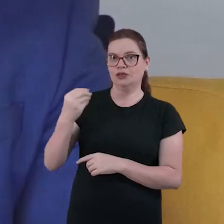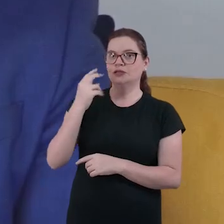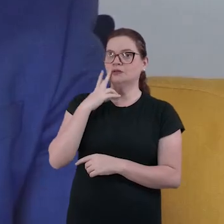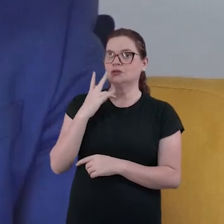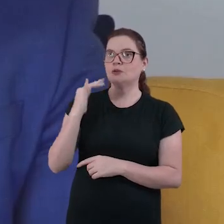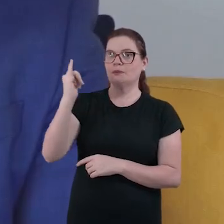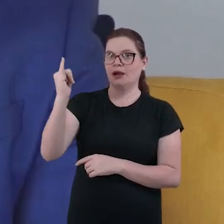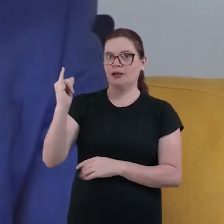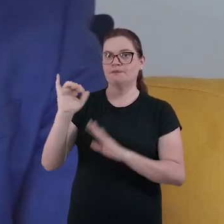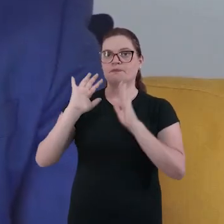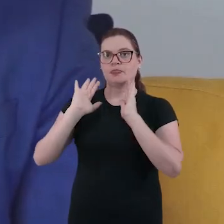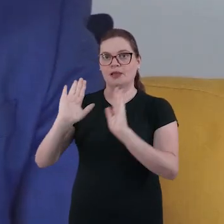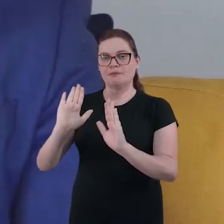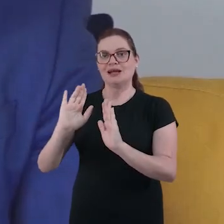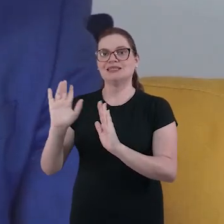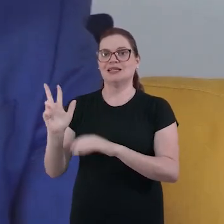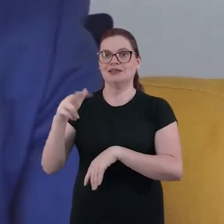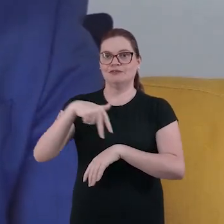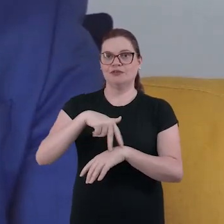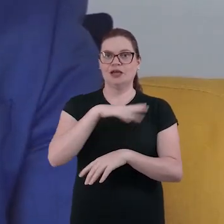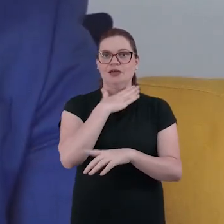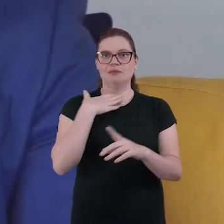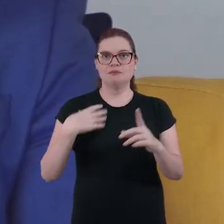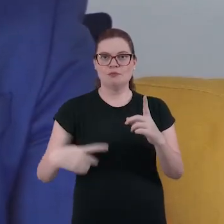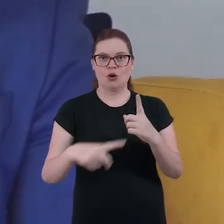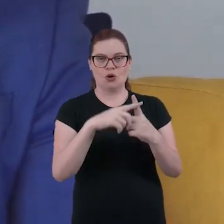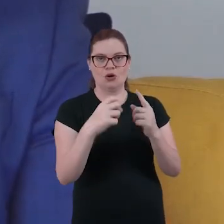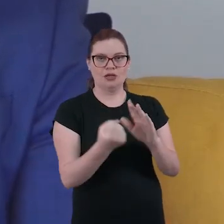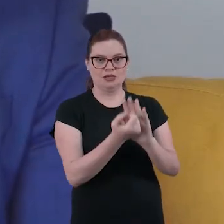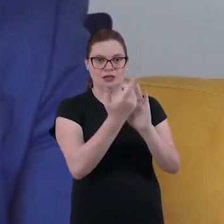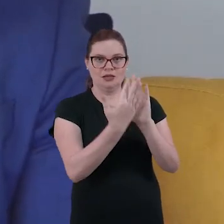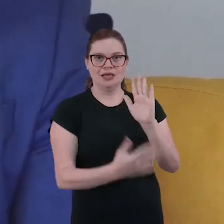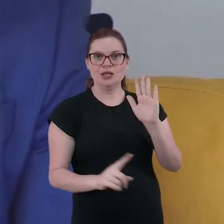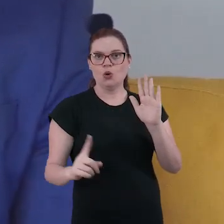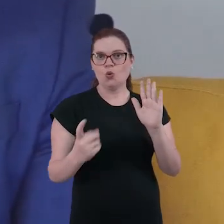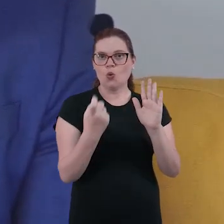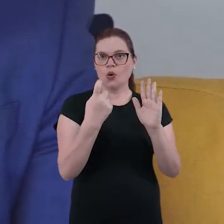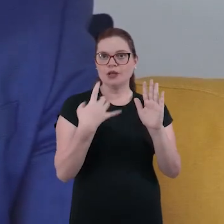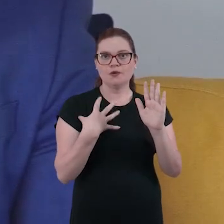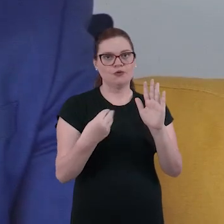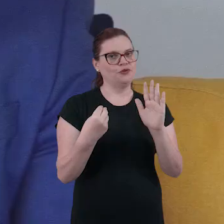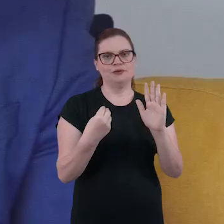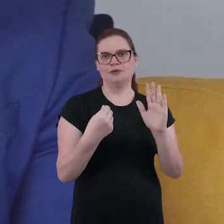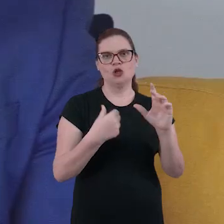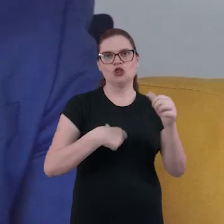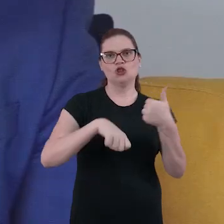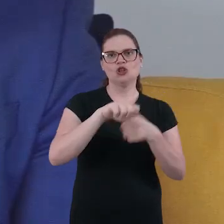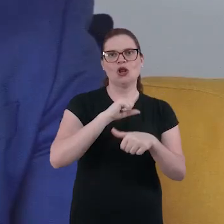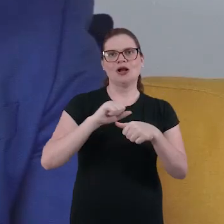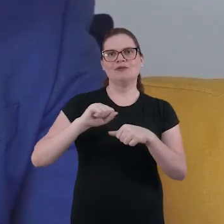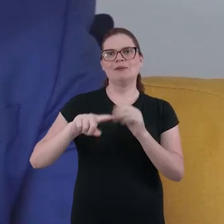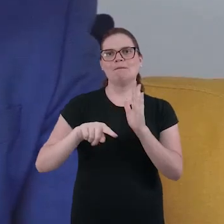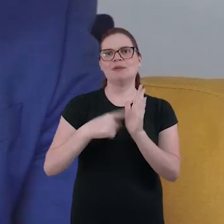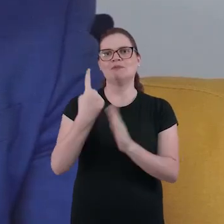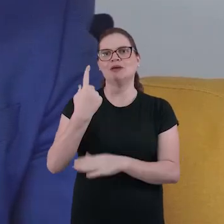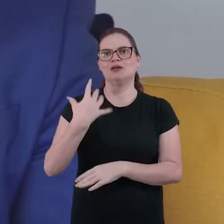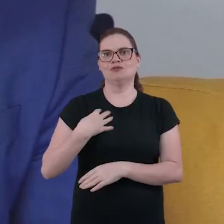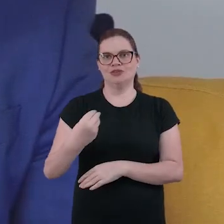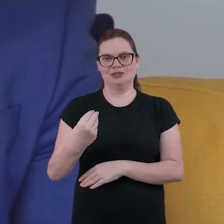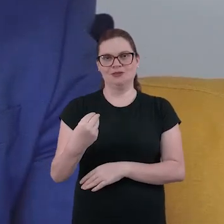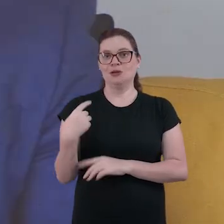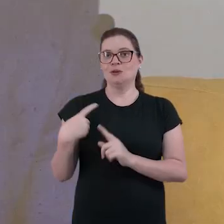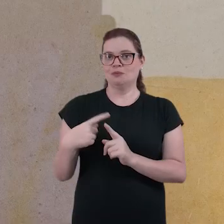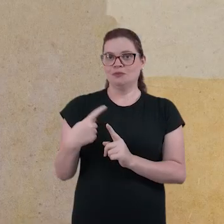ressurreição, ele se torna o primogênito daqueles que hão de ressuscitar e viver uma eternidade com Deus. É o